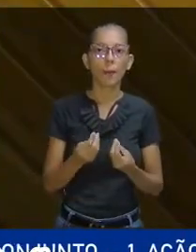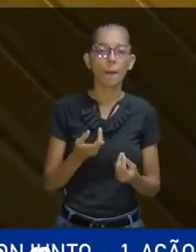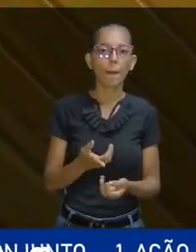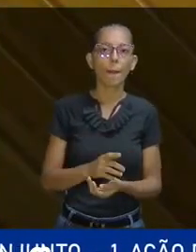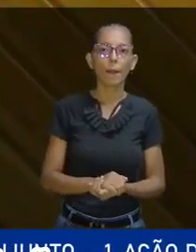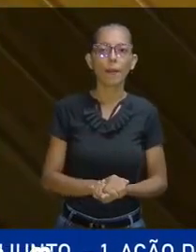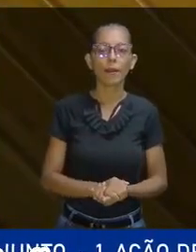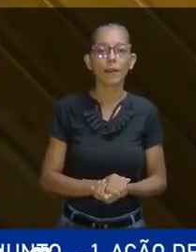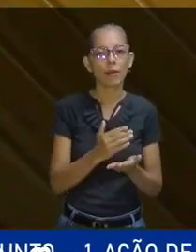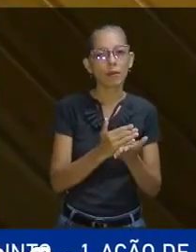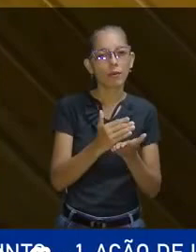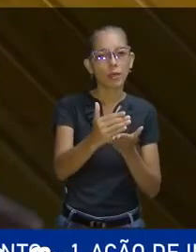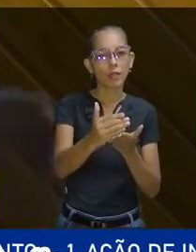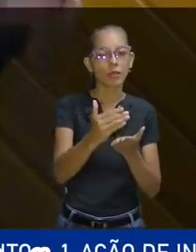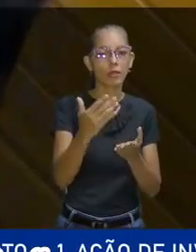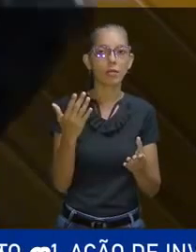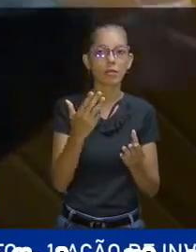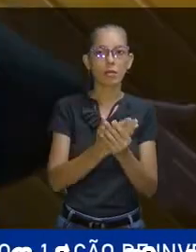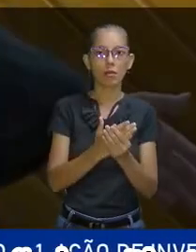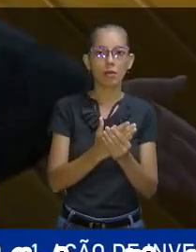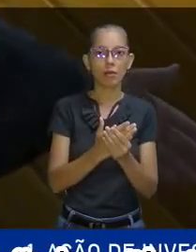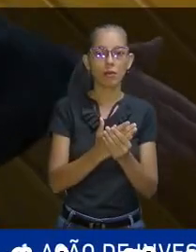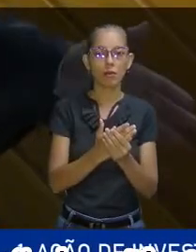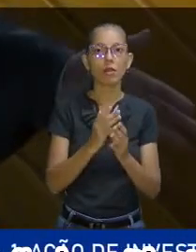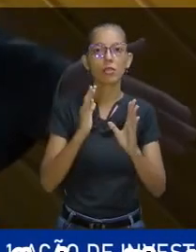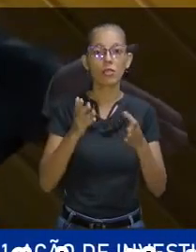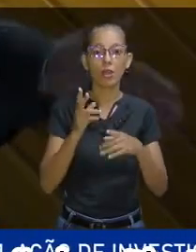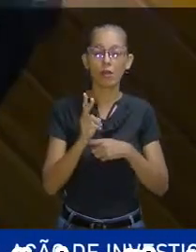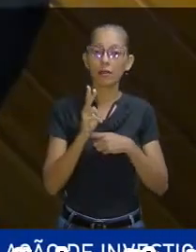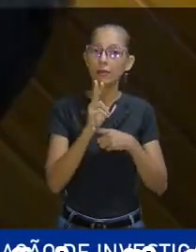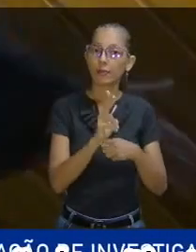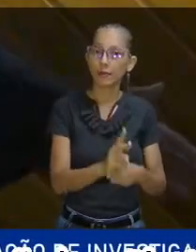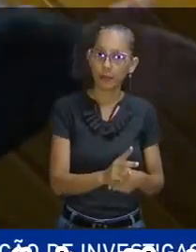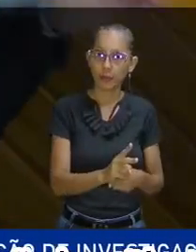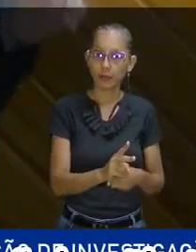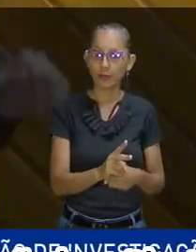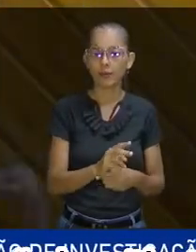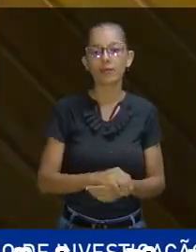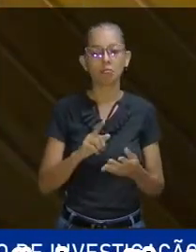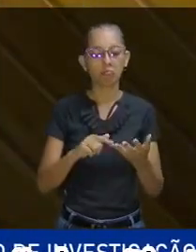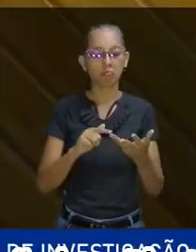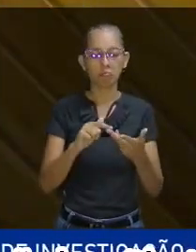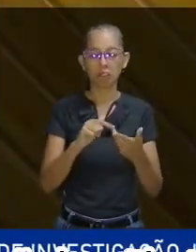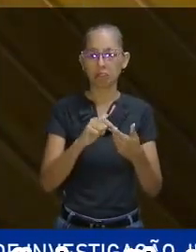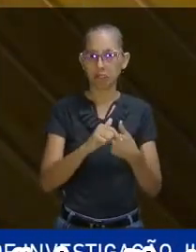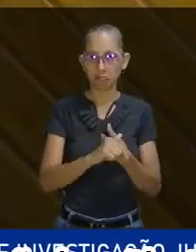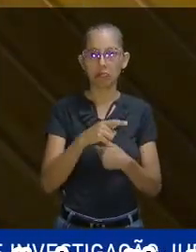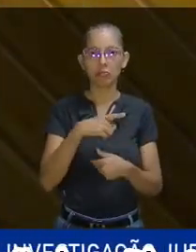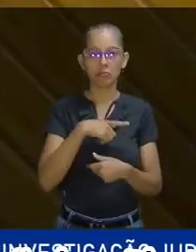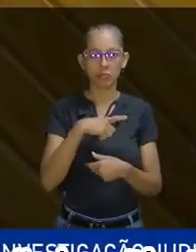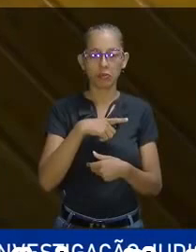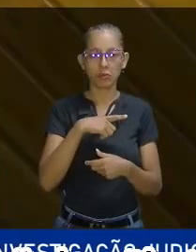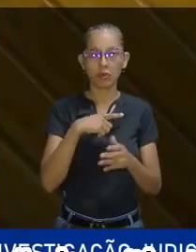a inicial, a ação, nós apresentamos defesa em relação a esses fatos que foram imputados a Fábio